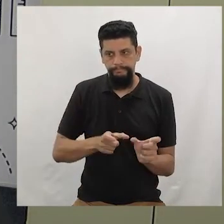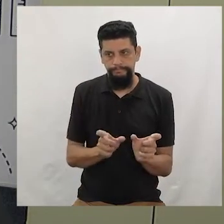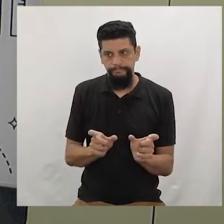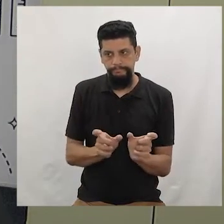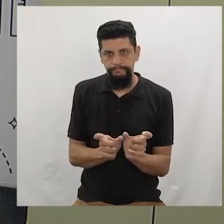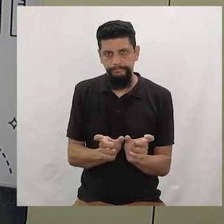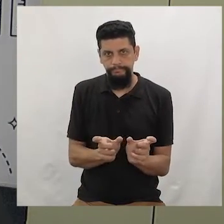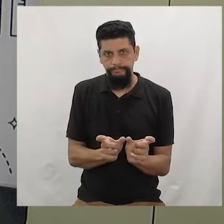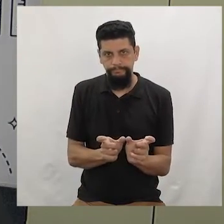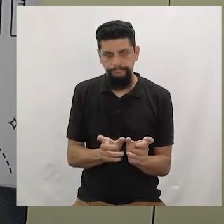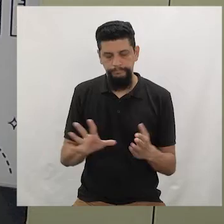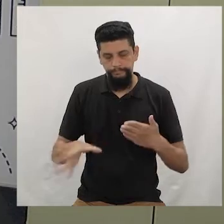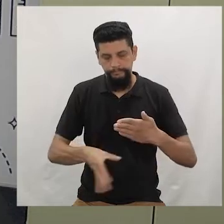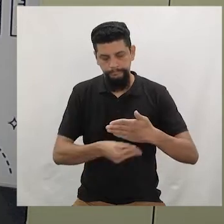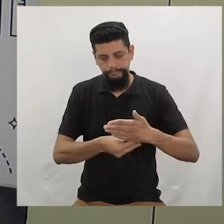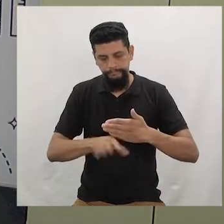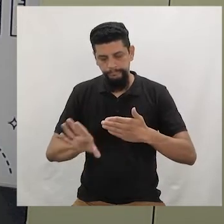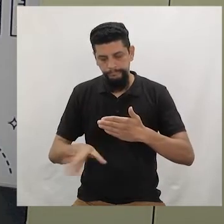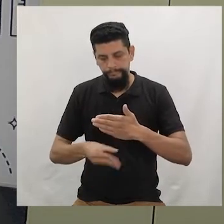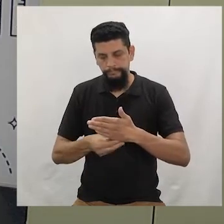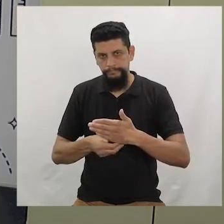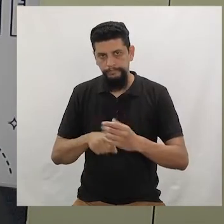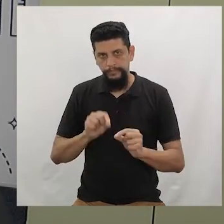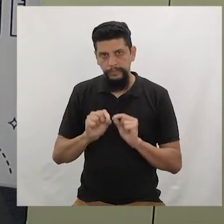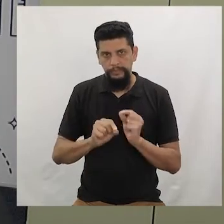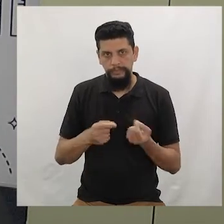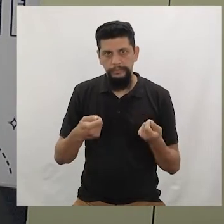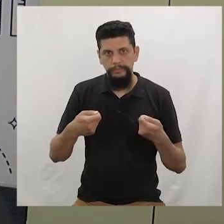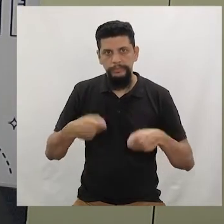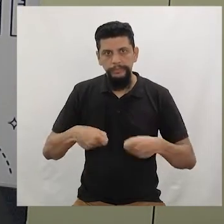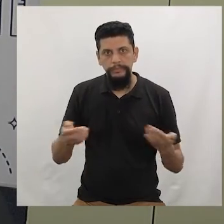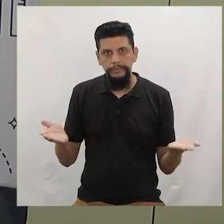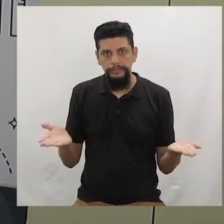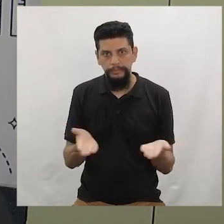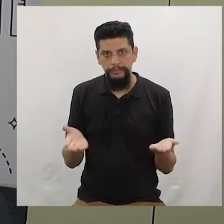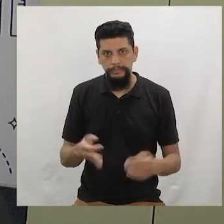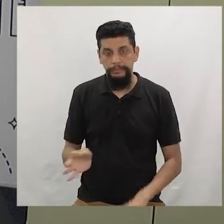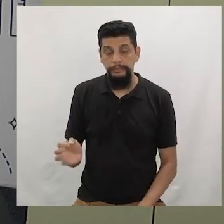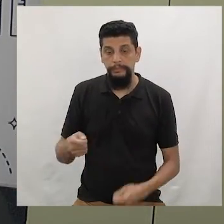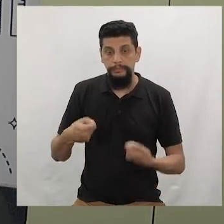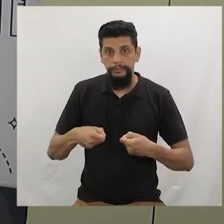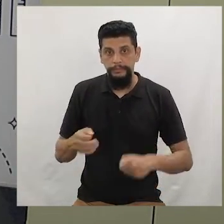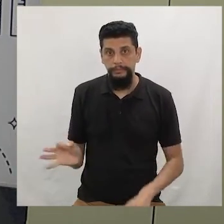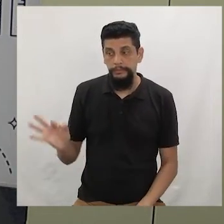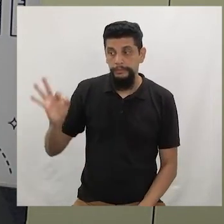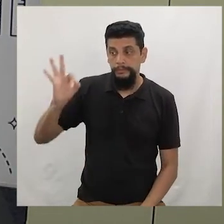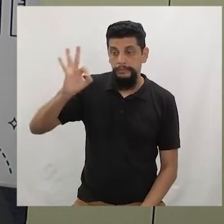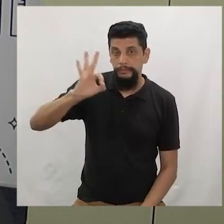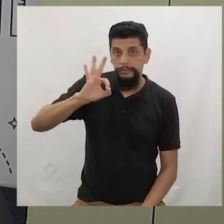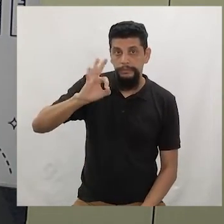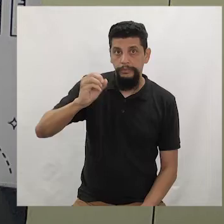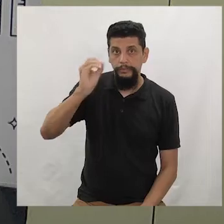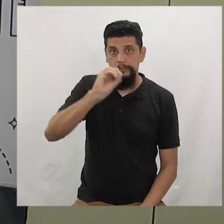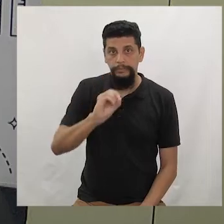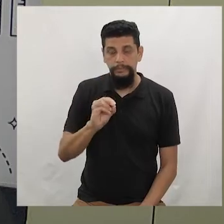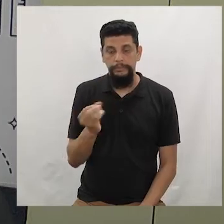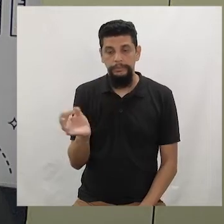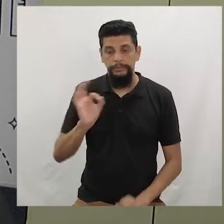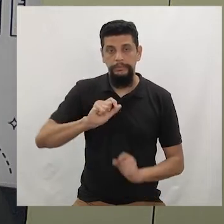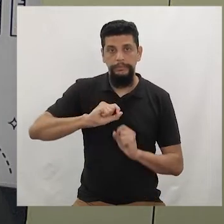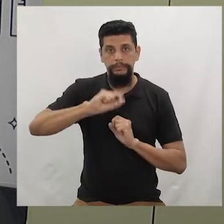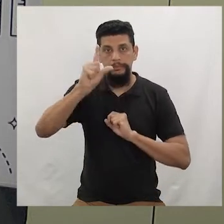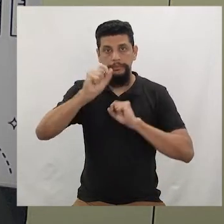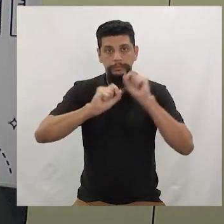lá. Então, completou aqui. Então, o que que agora precisa? Um sol ou uma